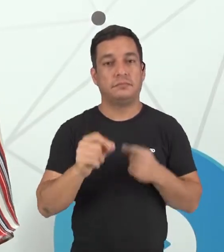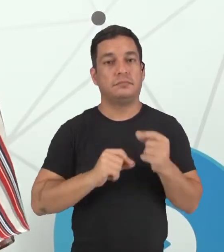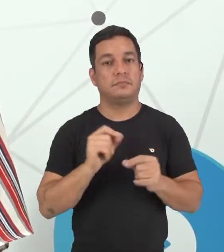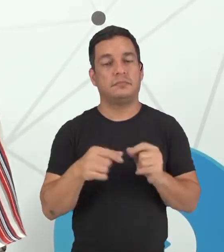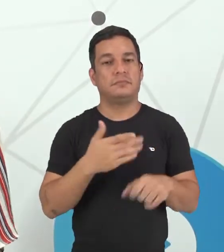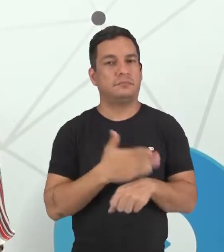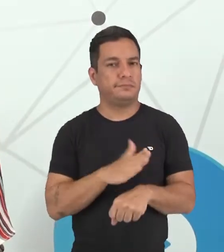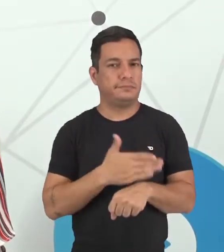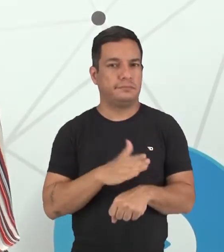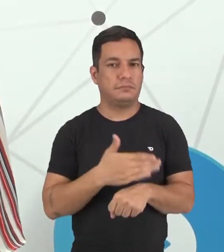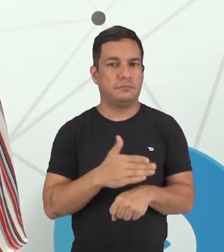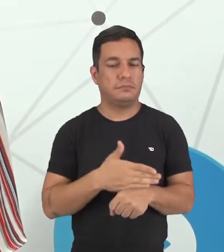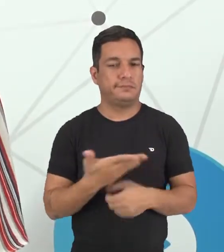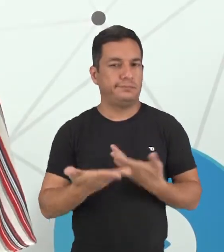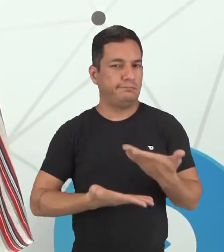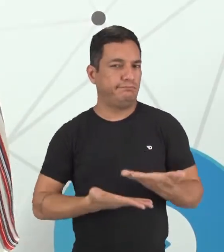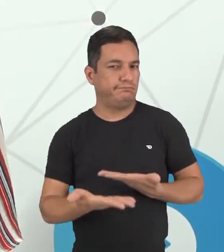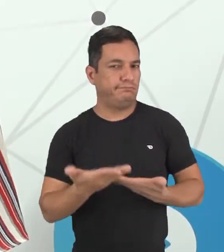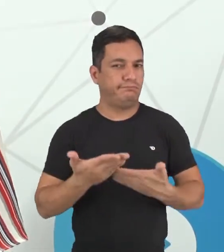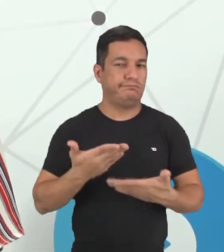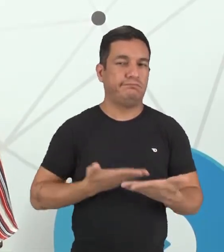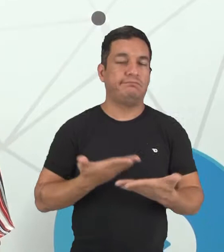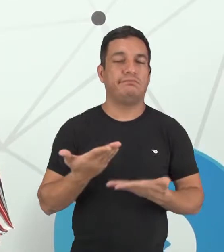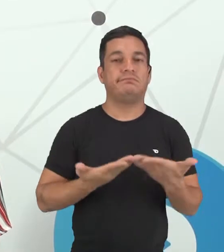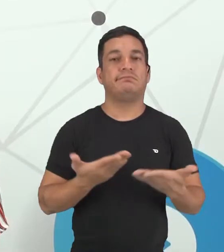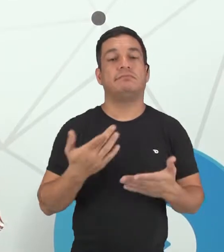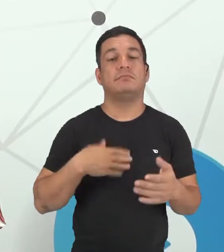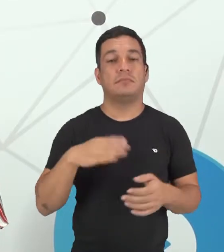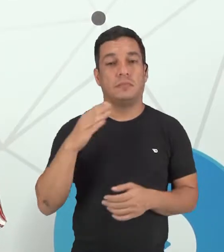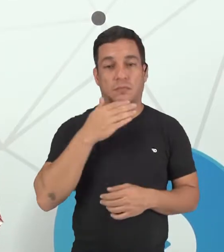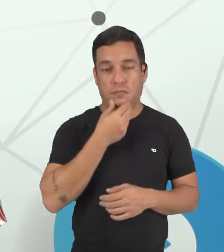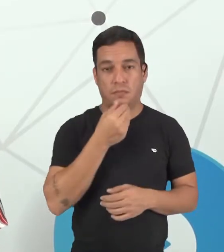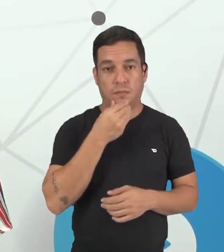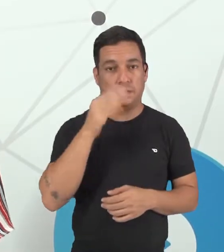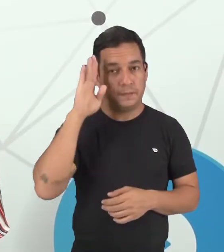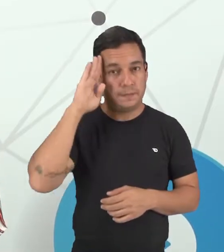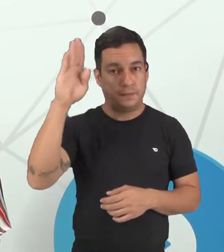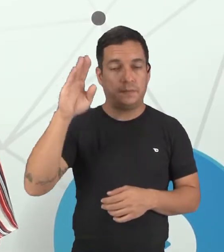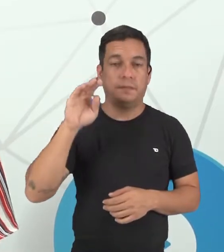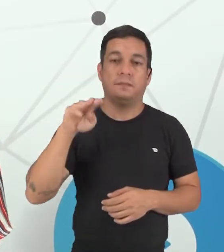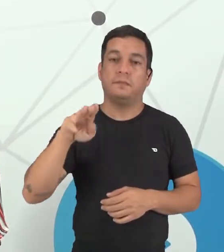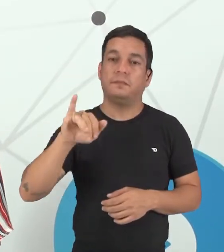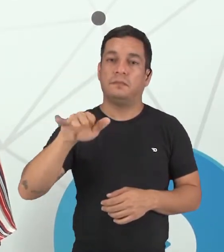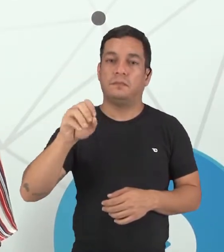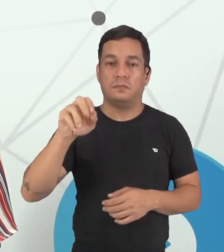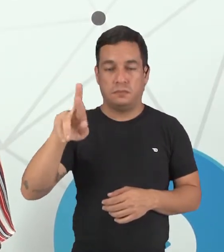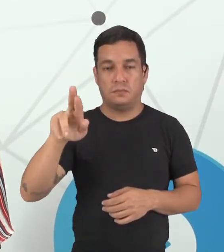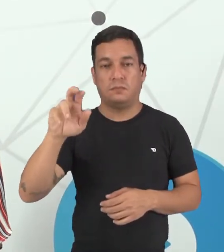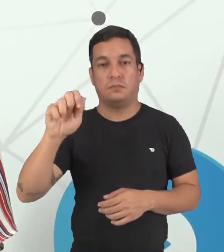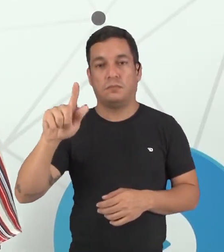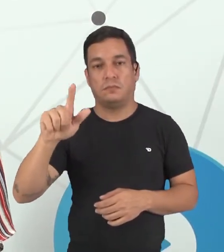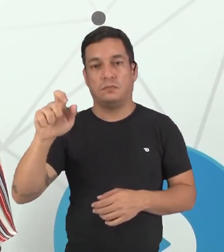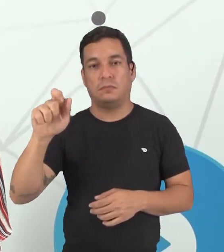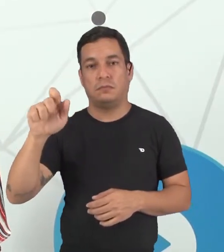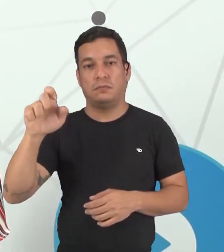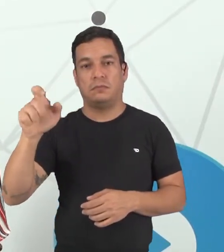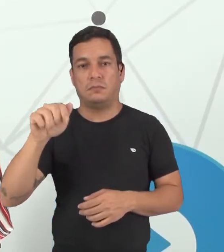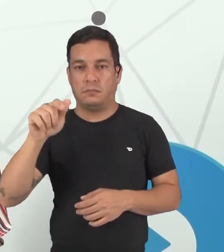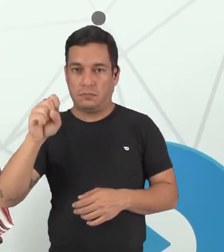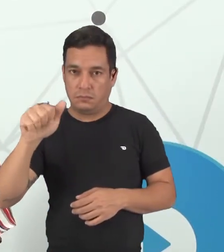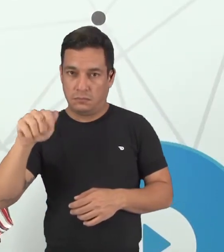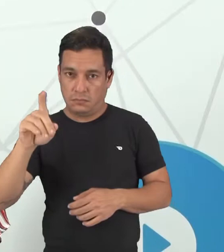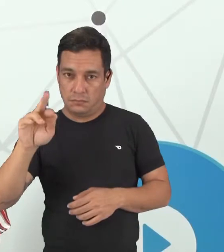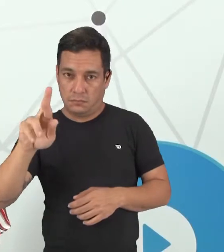tiveram toda uma preparação para lidar com esses casos. E a Major Alexandra, além dos atendimentos aos chamados do Botão da